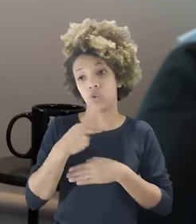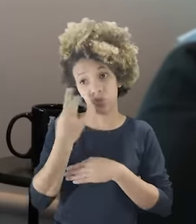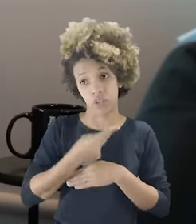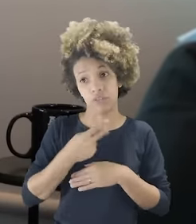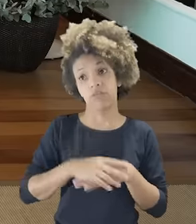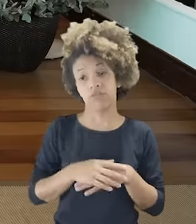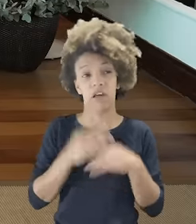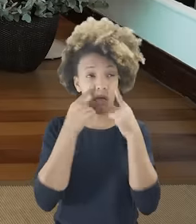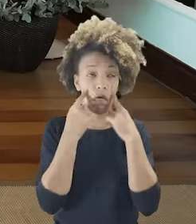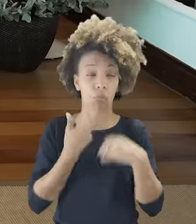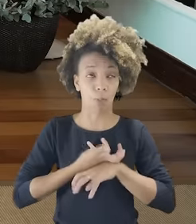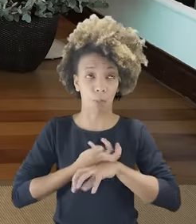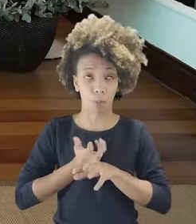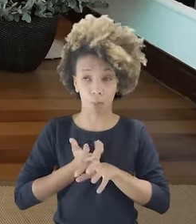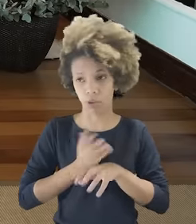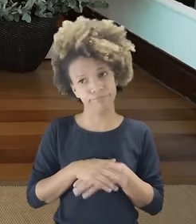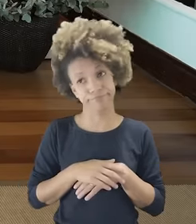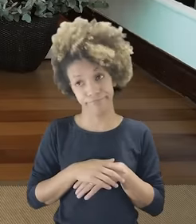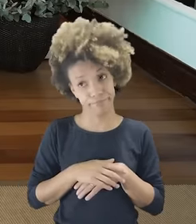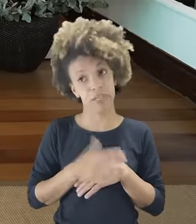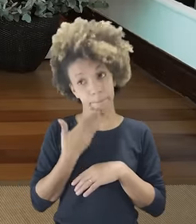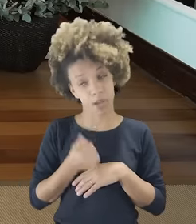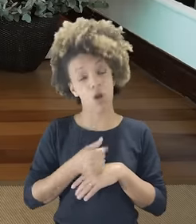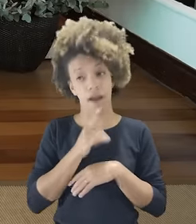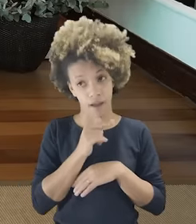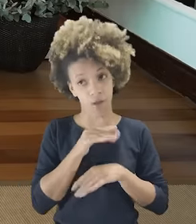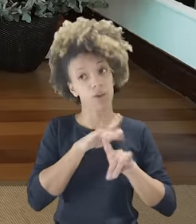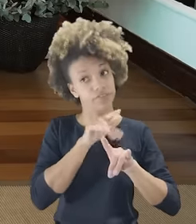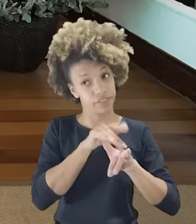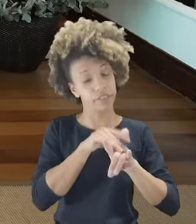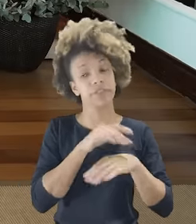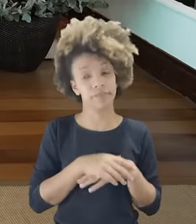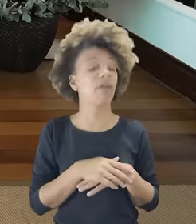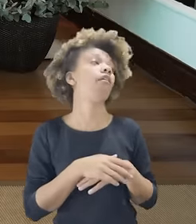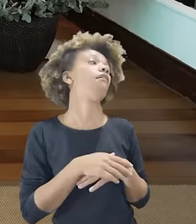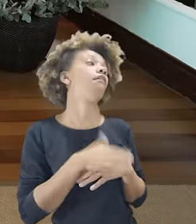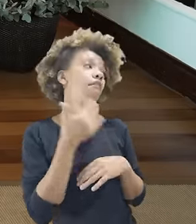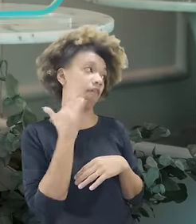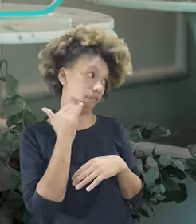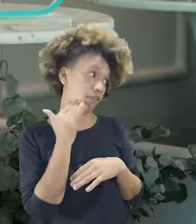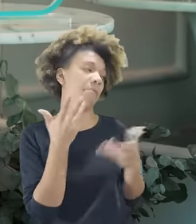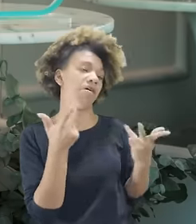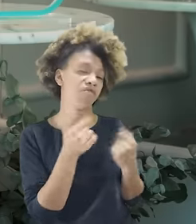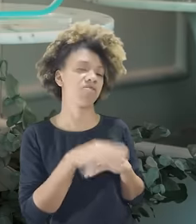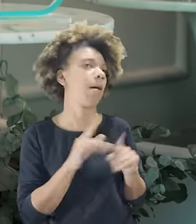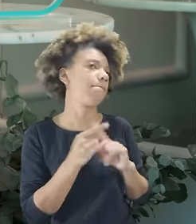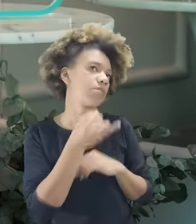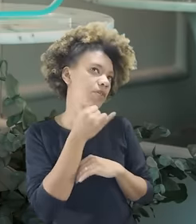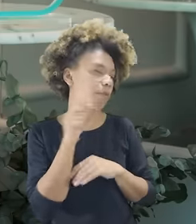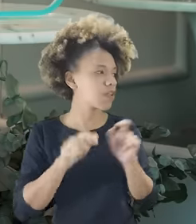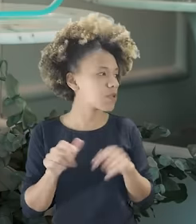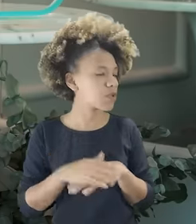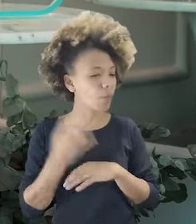chora 10 não pode ficar desidratada Então o negócio é beber bastante água vegana Óbvio né Mas maravilhoso mas